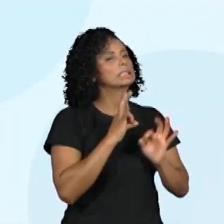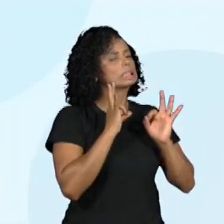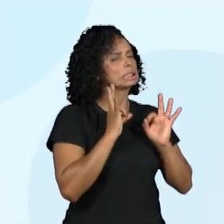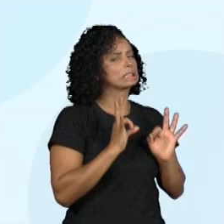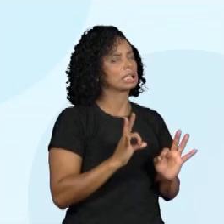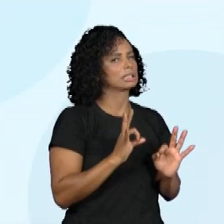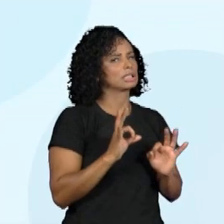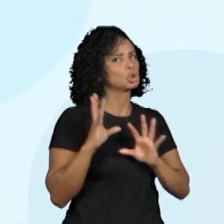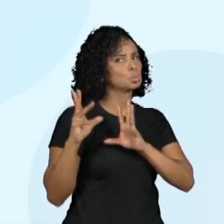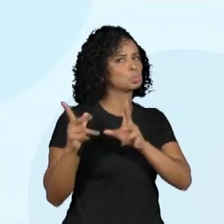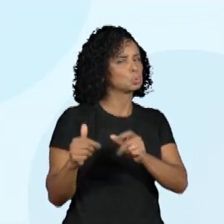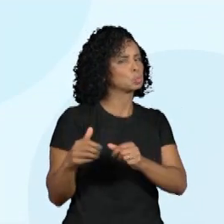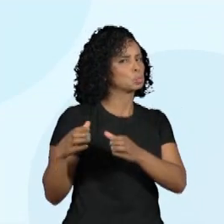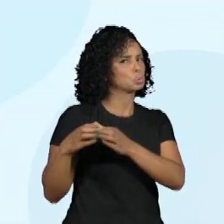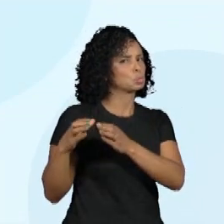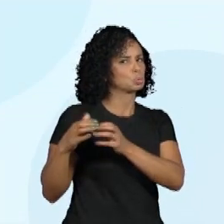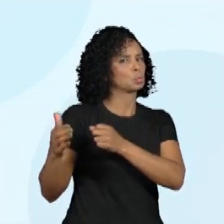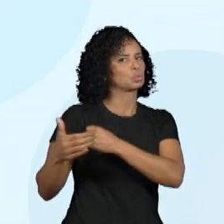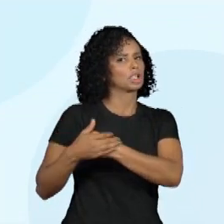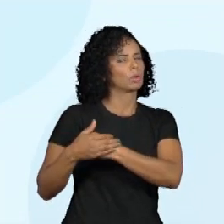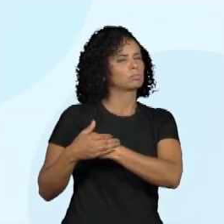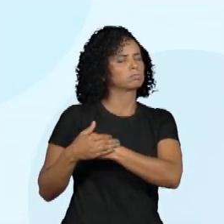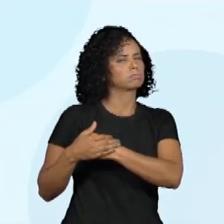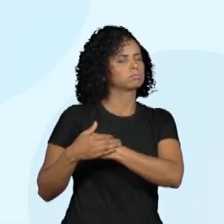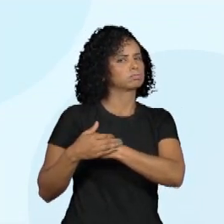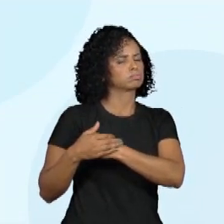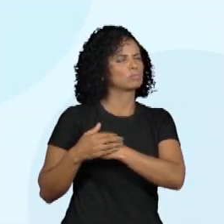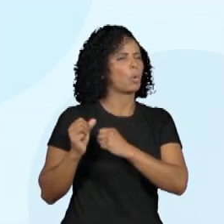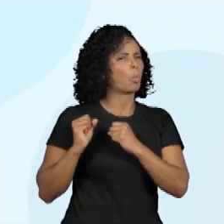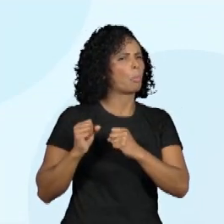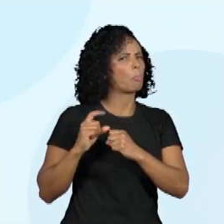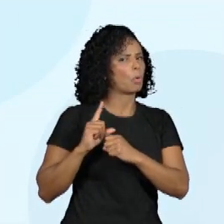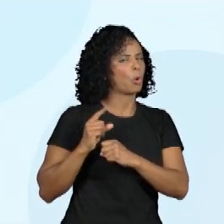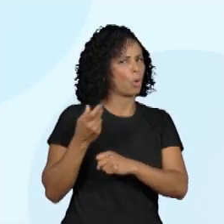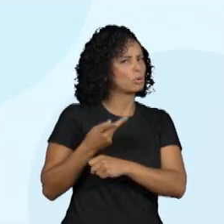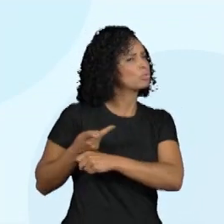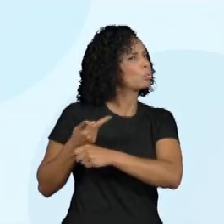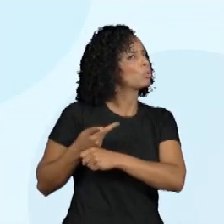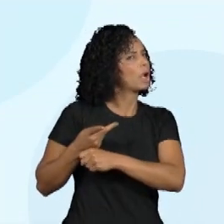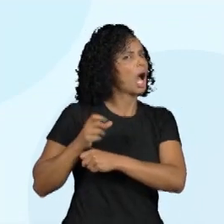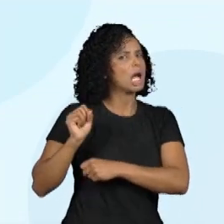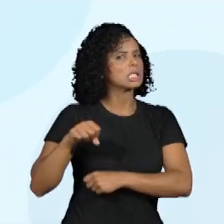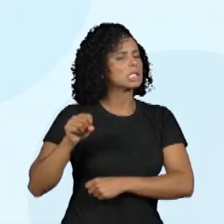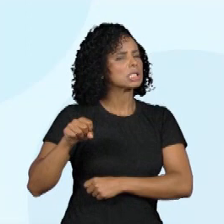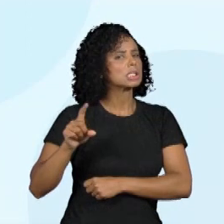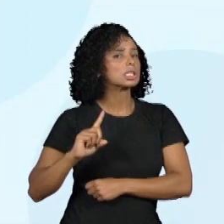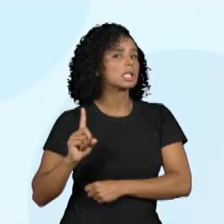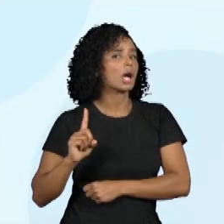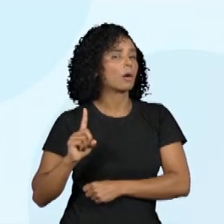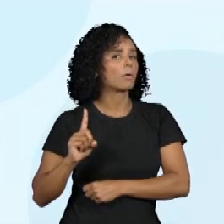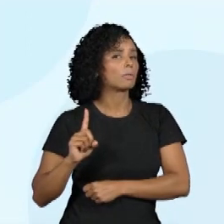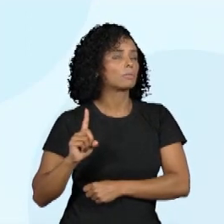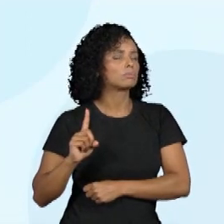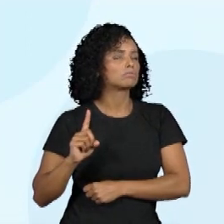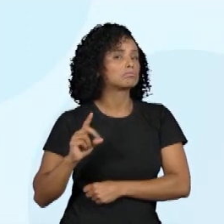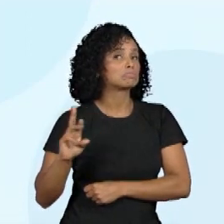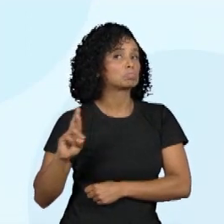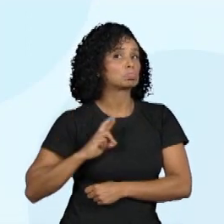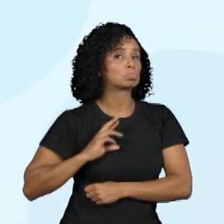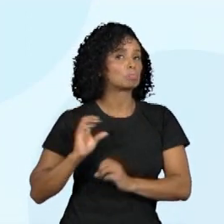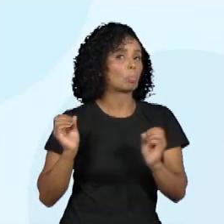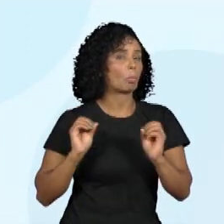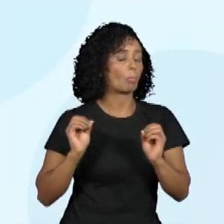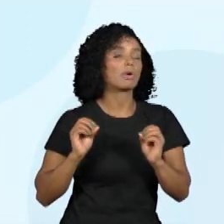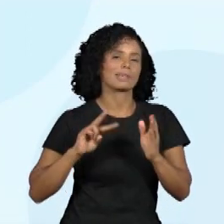perguntar: posso ir? Se ninguém responder, significa que todos estão escondidos e